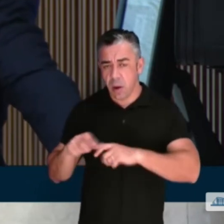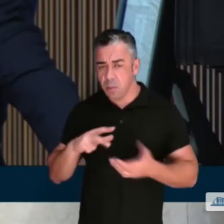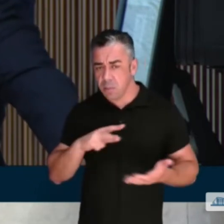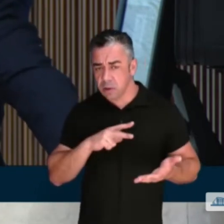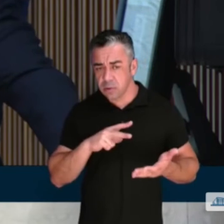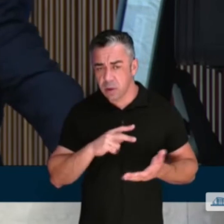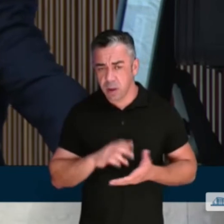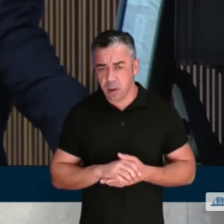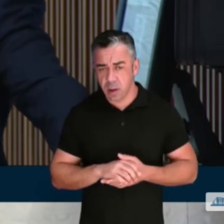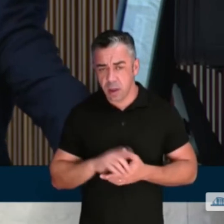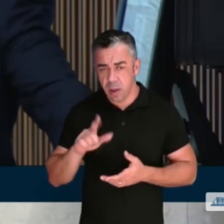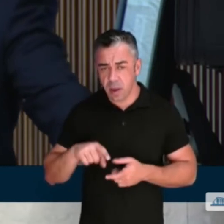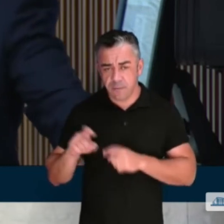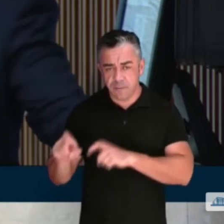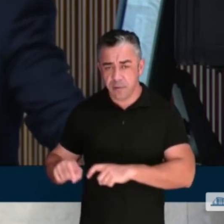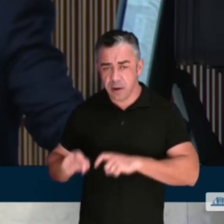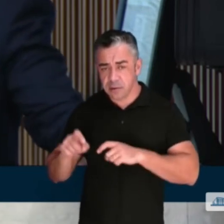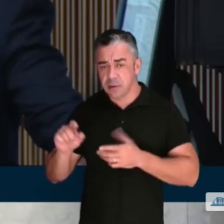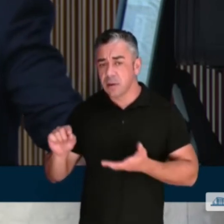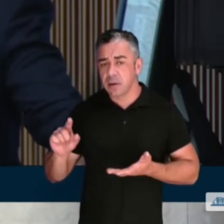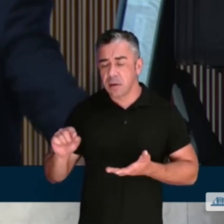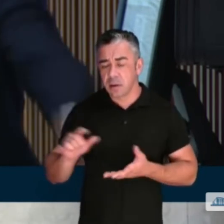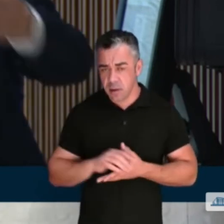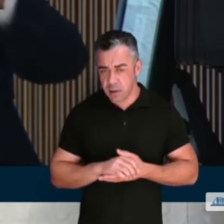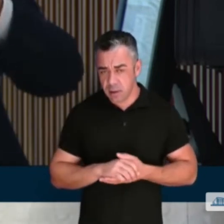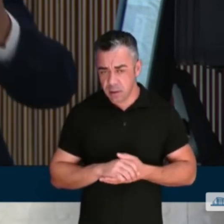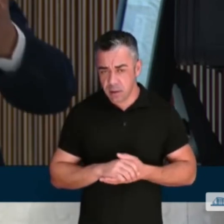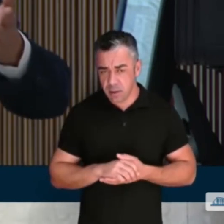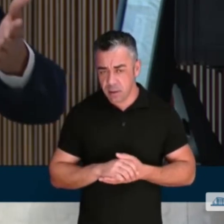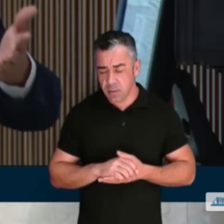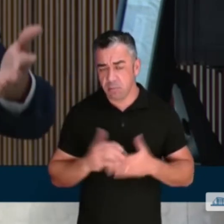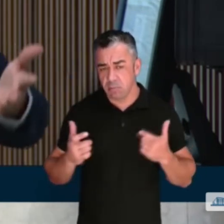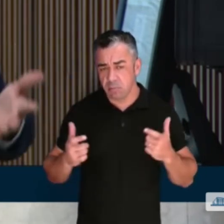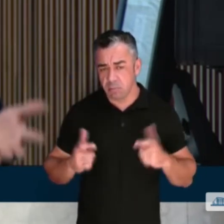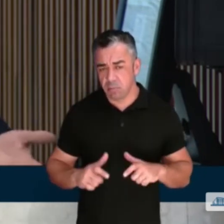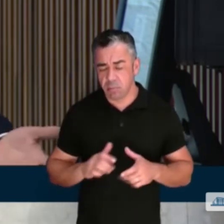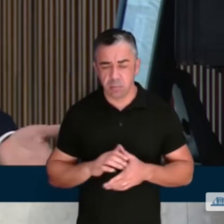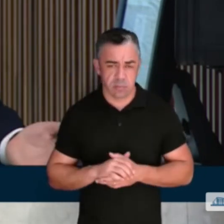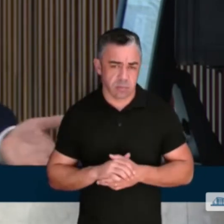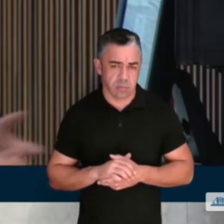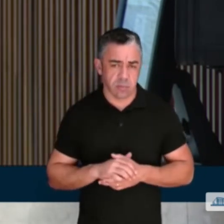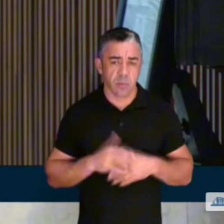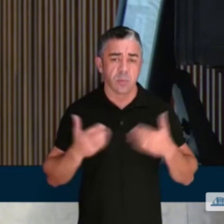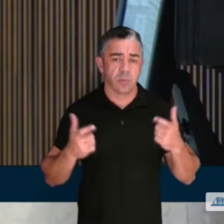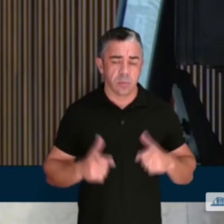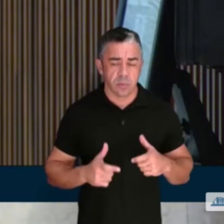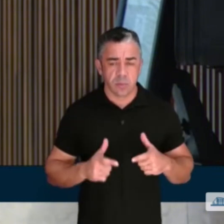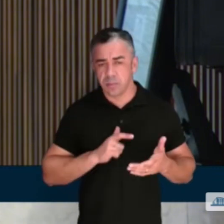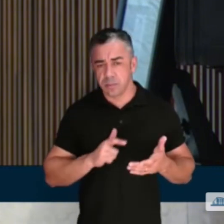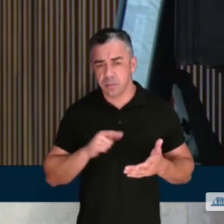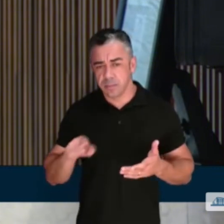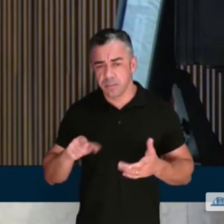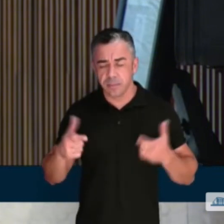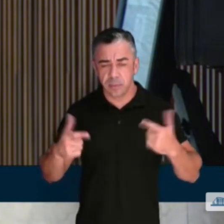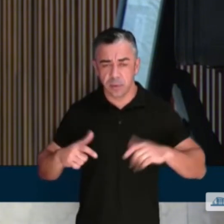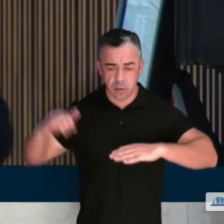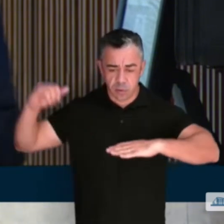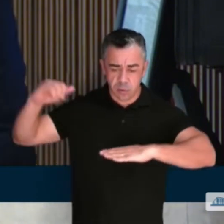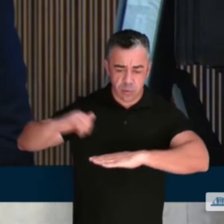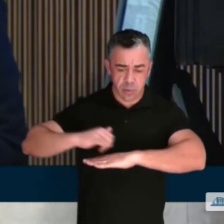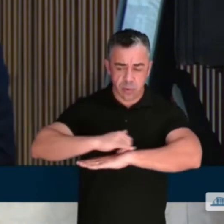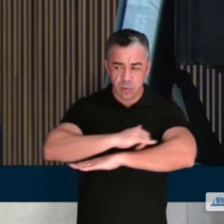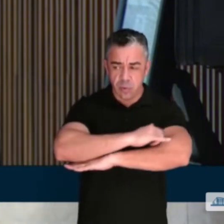privada? É fazenda de alguém? Onde é e onde estão essas pistas de